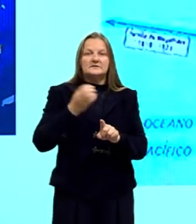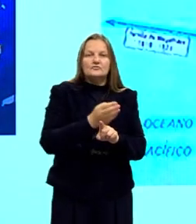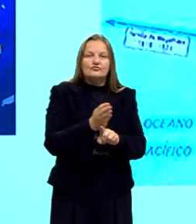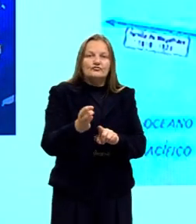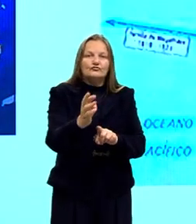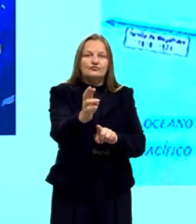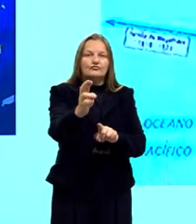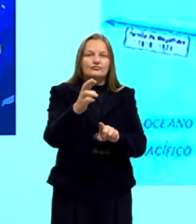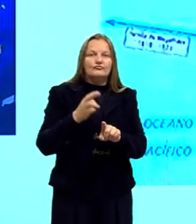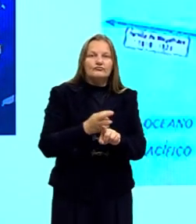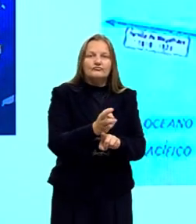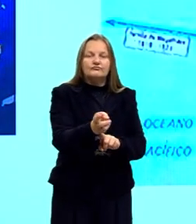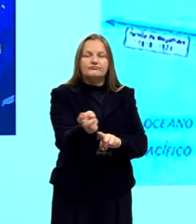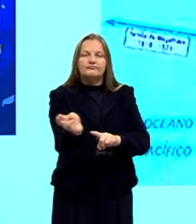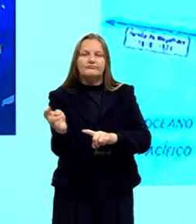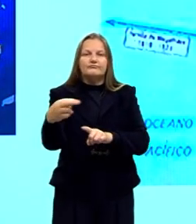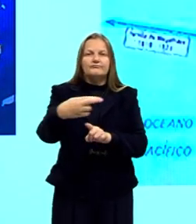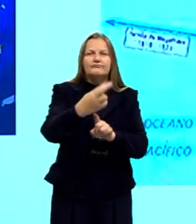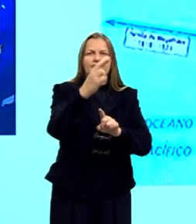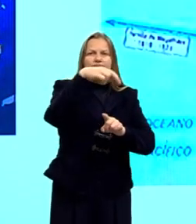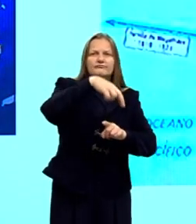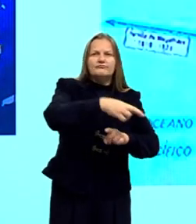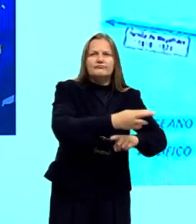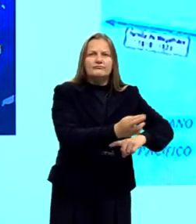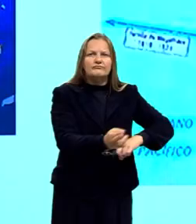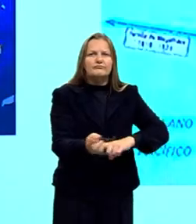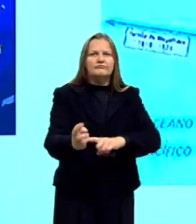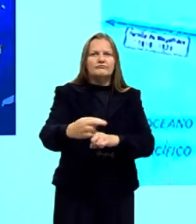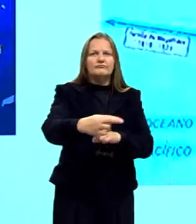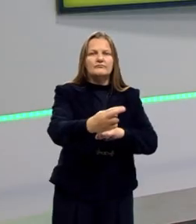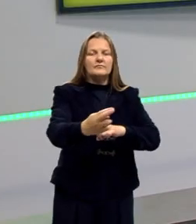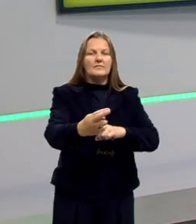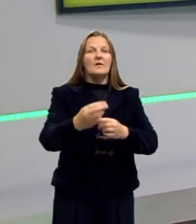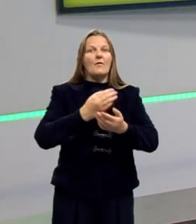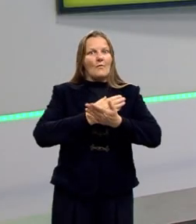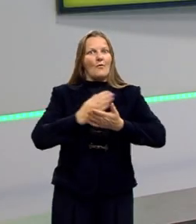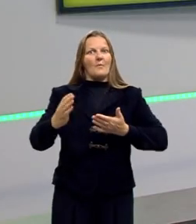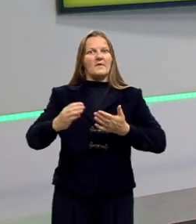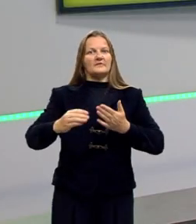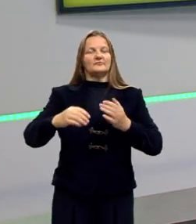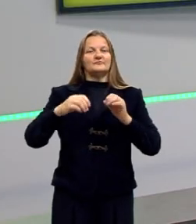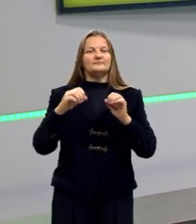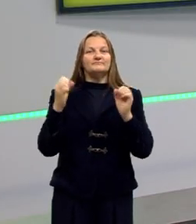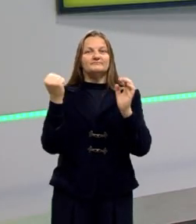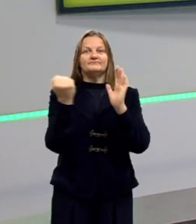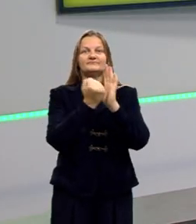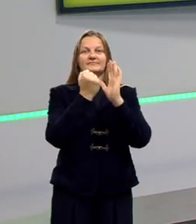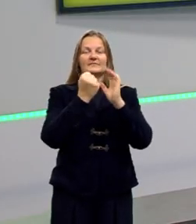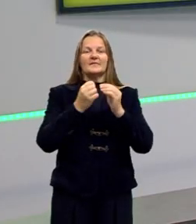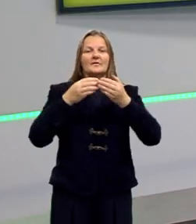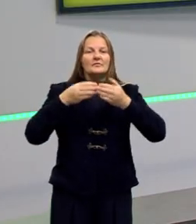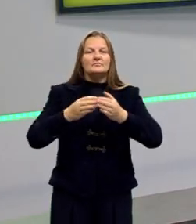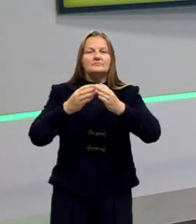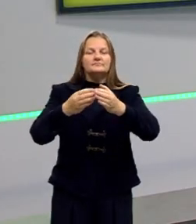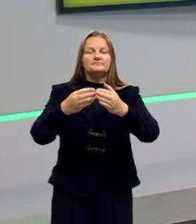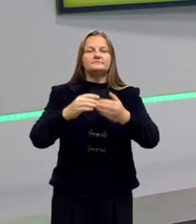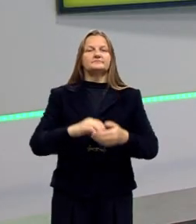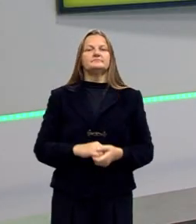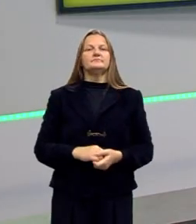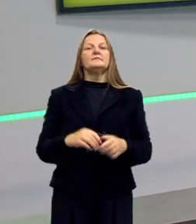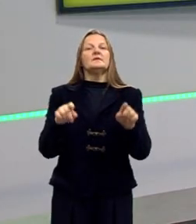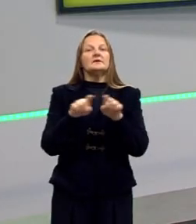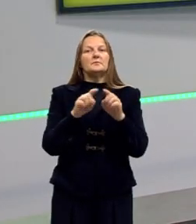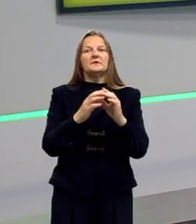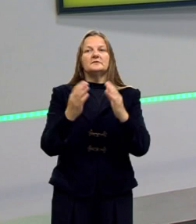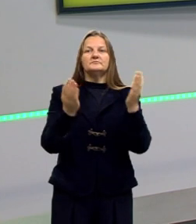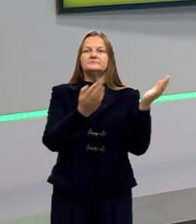historiadores geógrafos é esse o momento a partida quando nós vimos lá as grandes navegações tá e